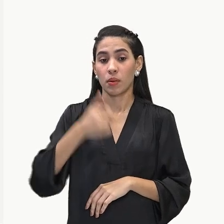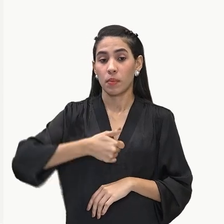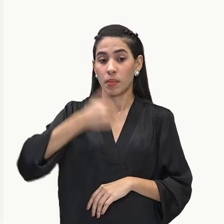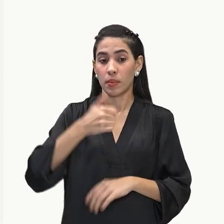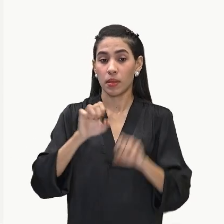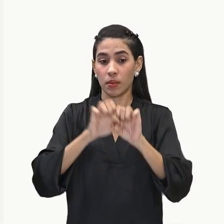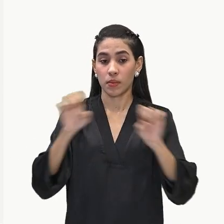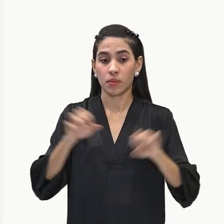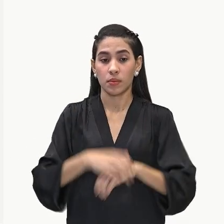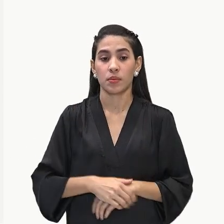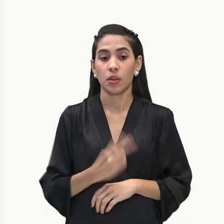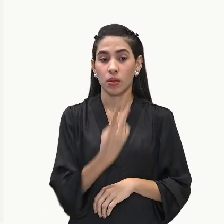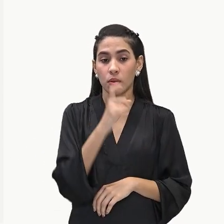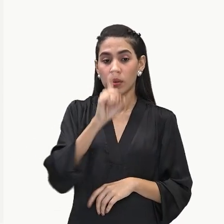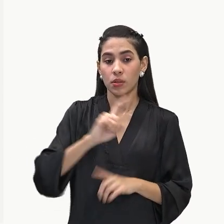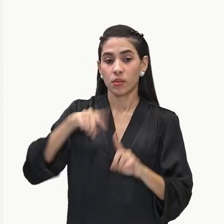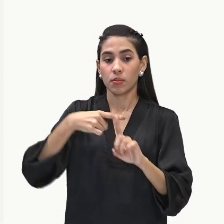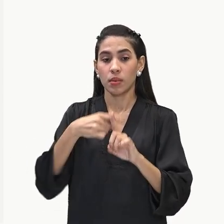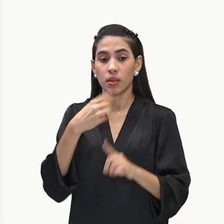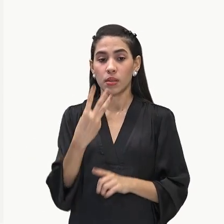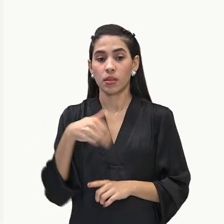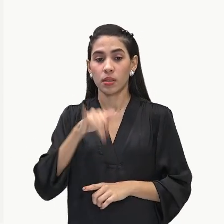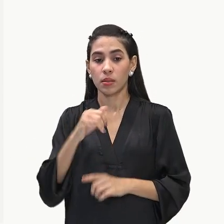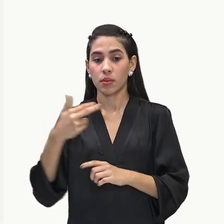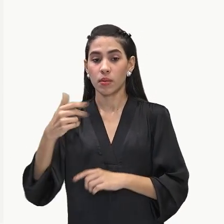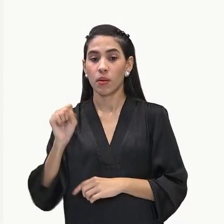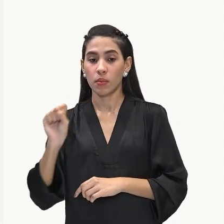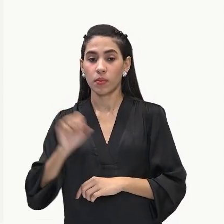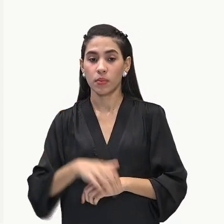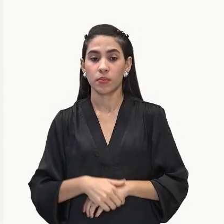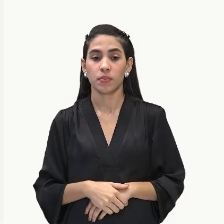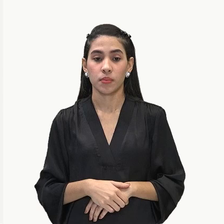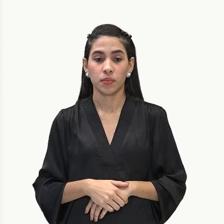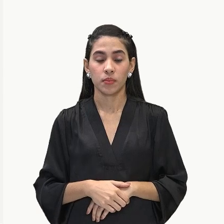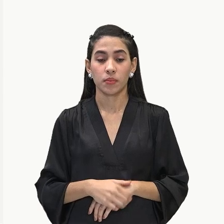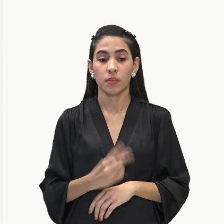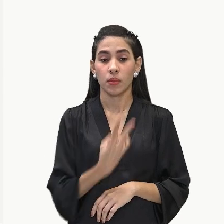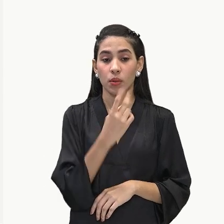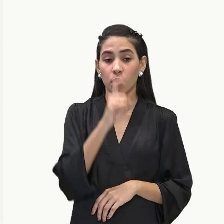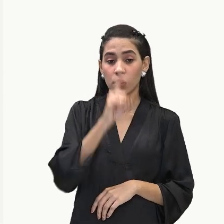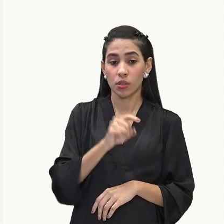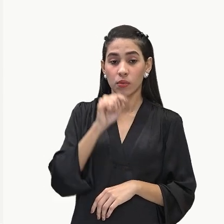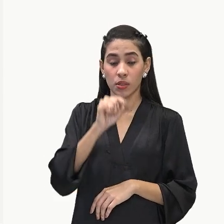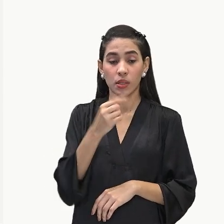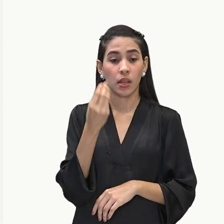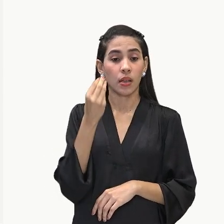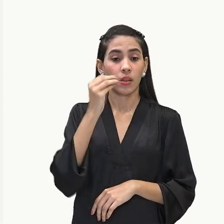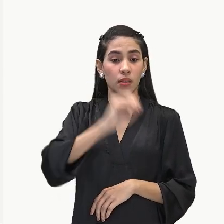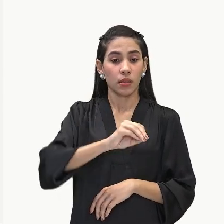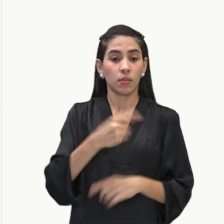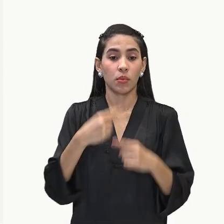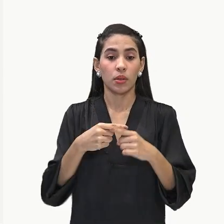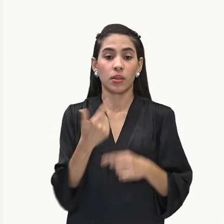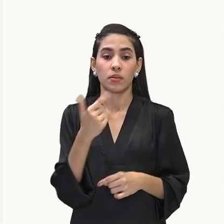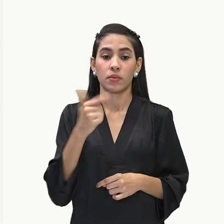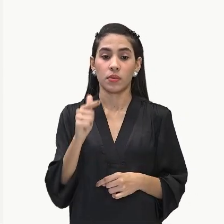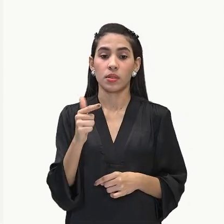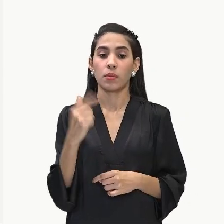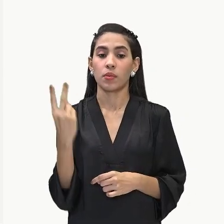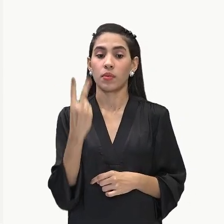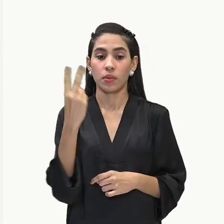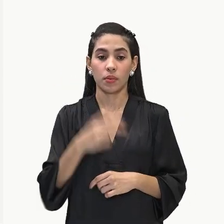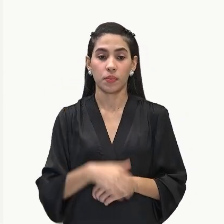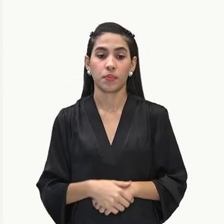equação, que é 2x mais 3y igual a 8. 2x eu vou repetir porque não sabemos o valor do